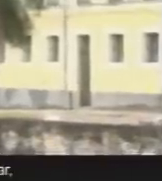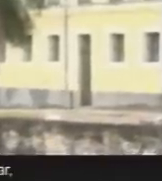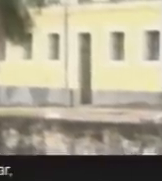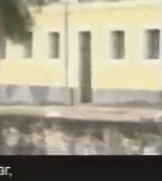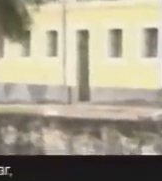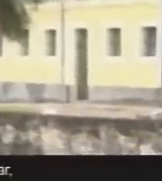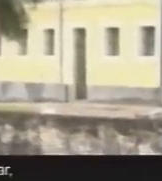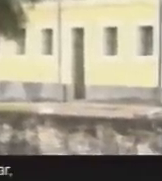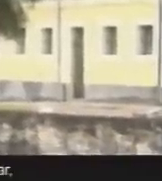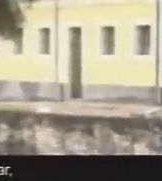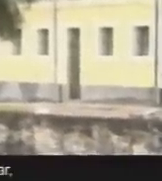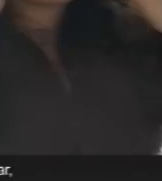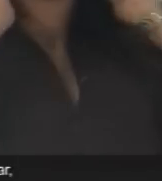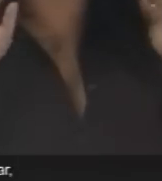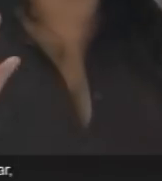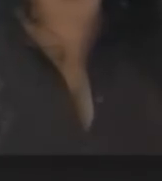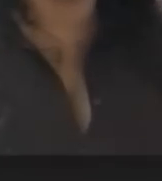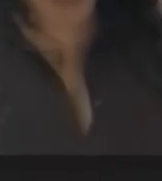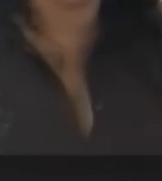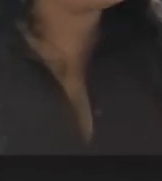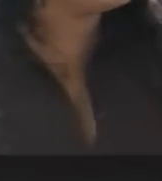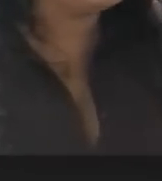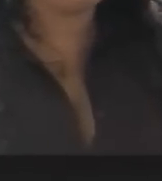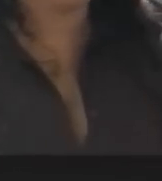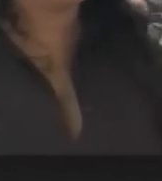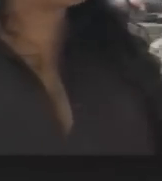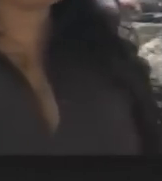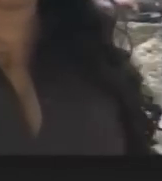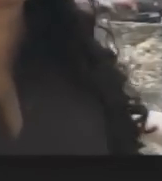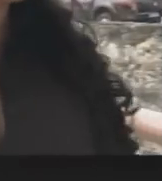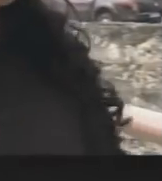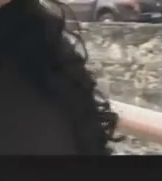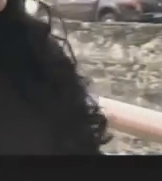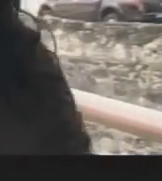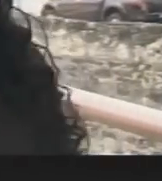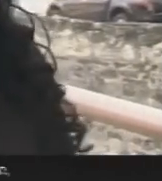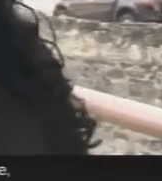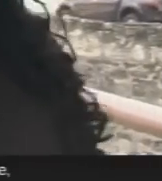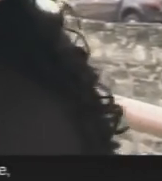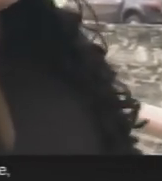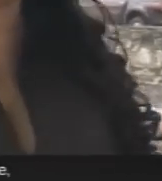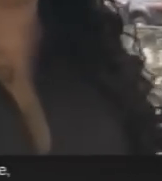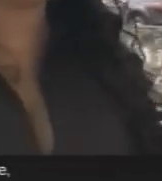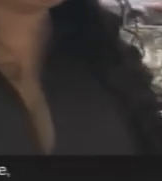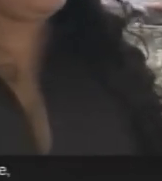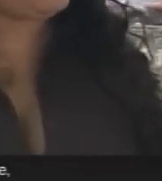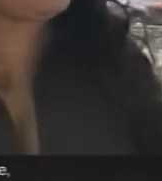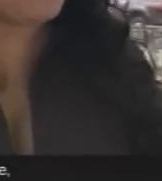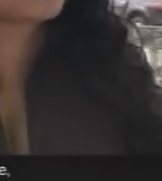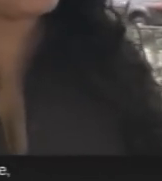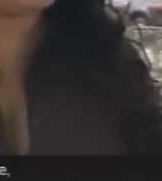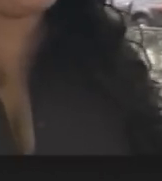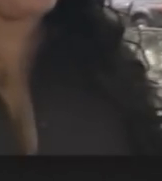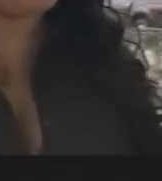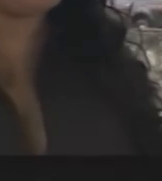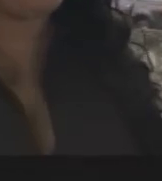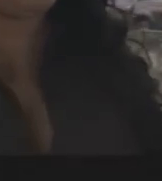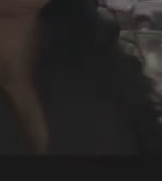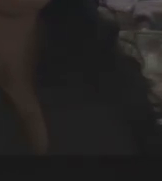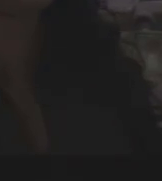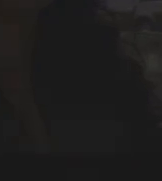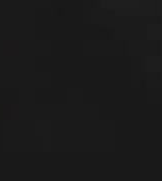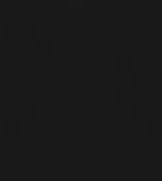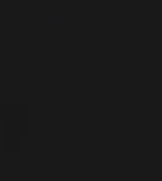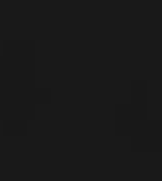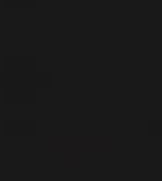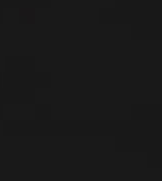da minha família a se formar. Pô, cara, eu vibrei bastante, assim, porque a minha primeira entrevista importante foi a Mal